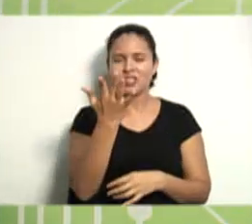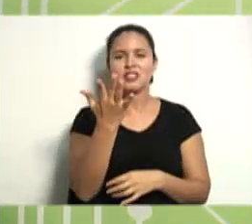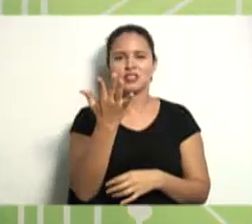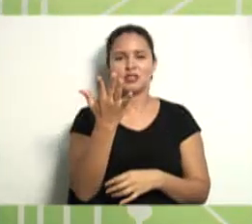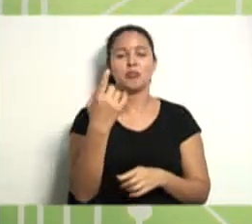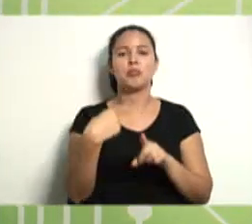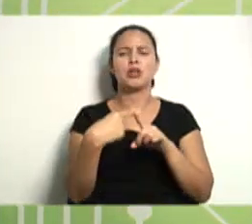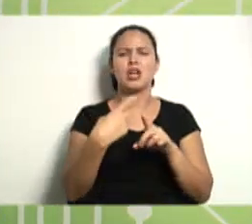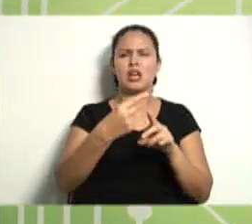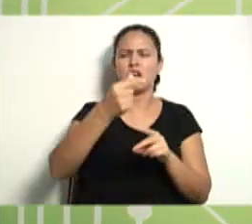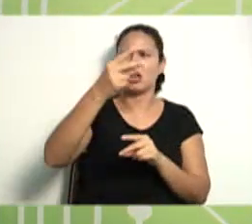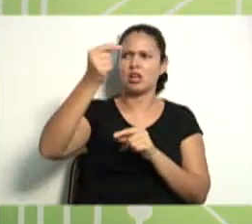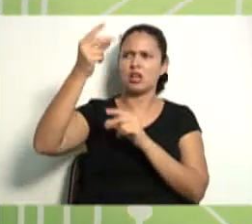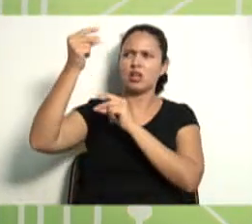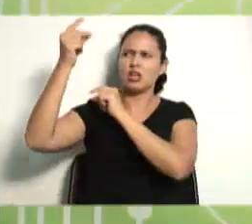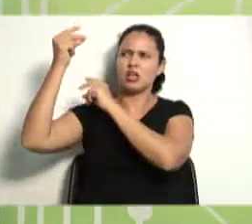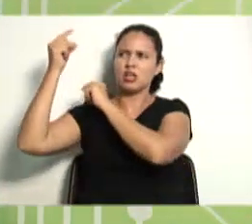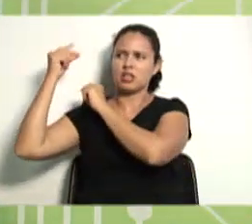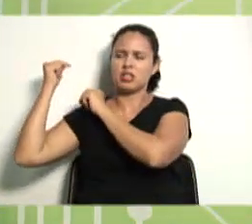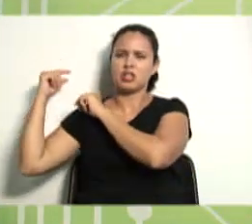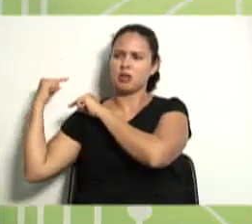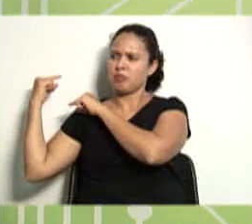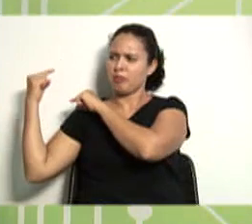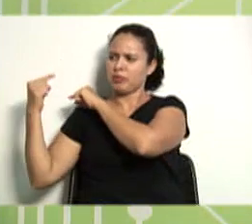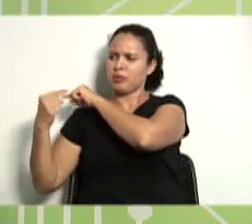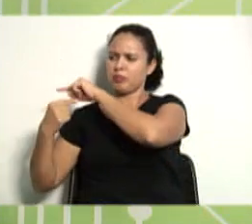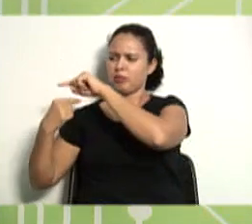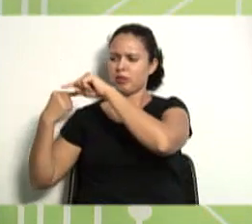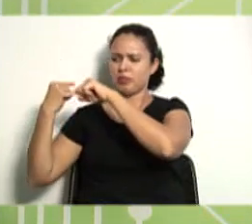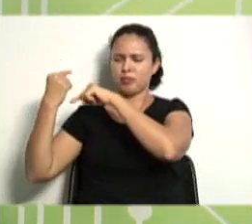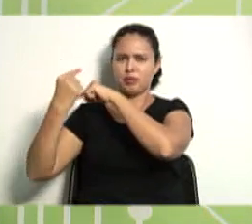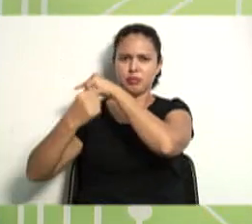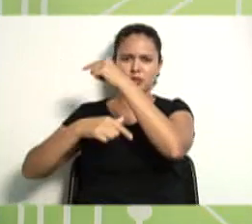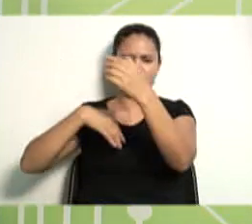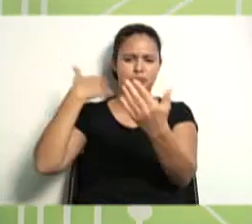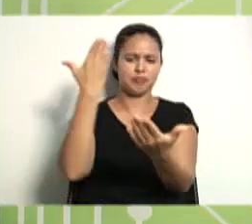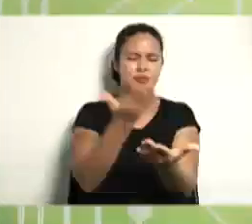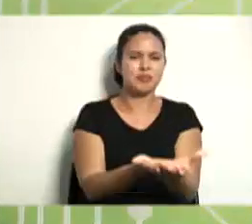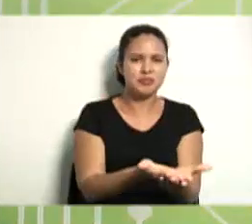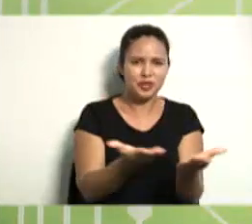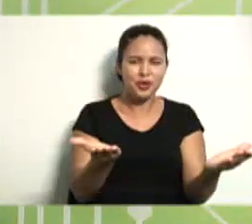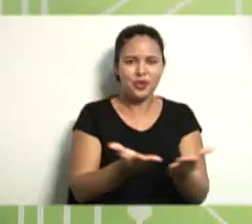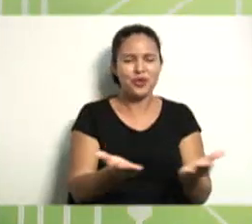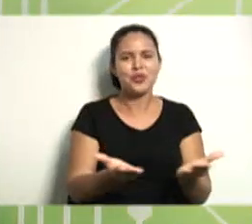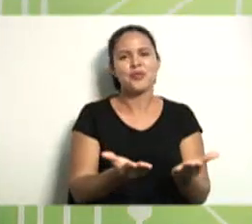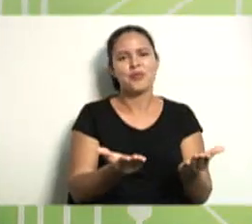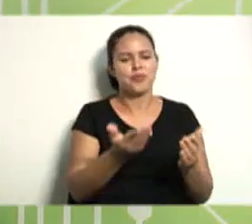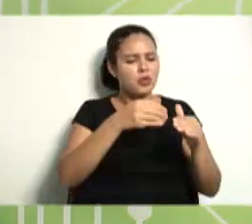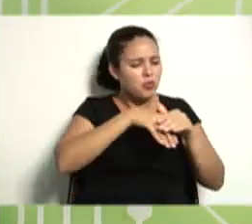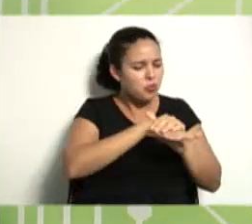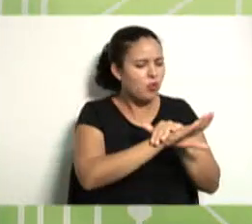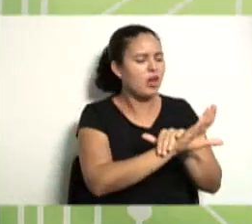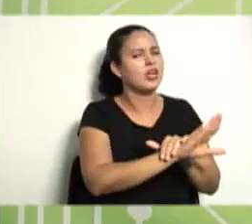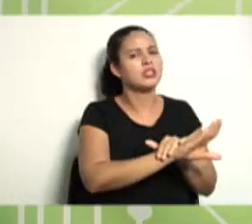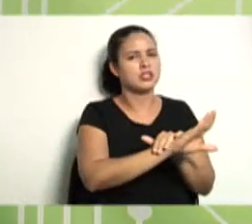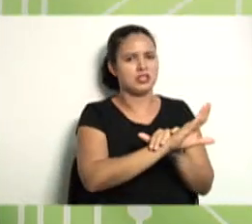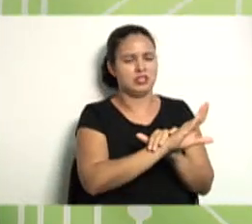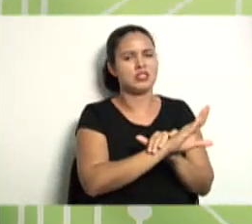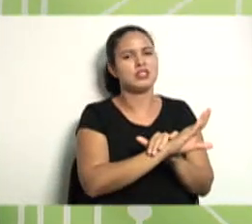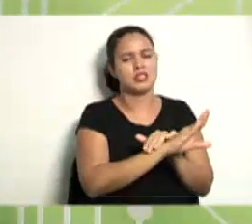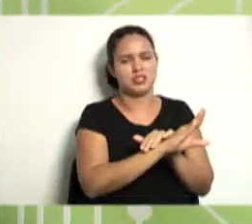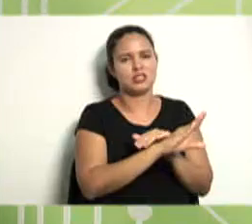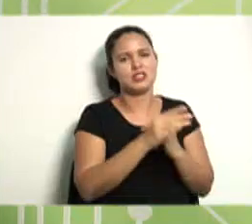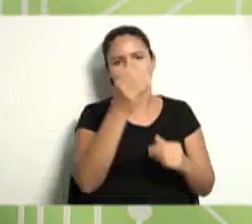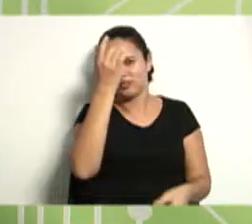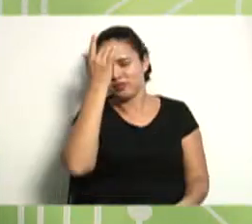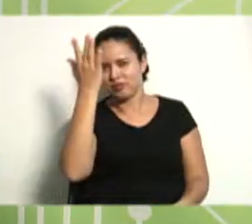da pedra até o momento que eu acendo o isqueiro, está ali acumulado, está ali guardado.